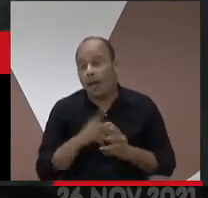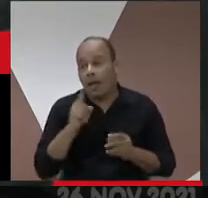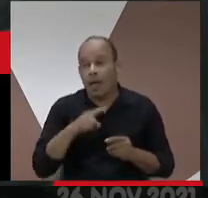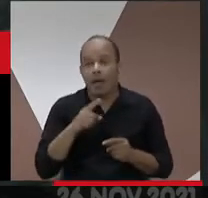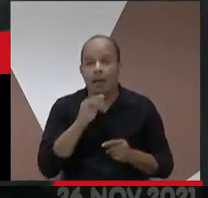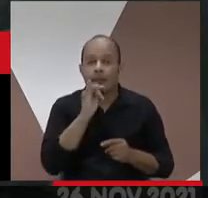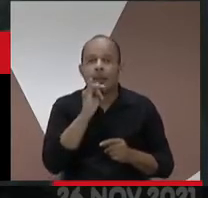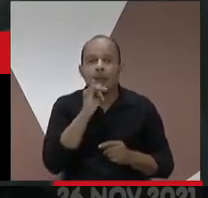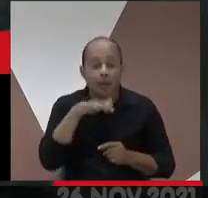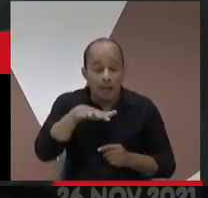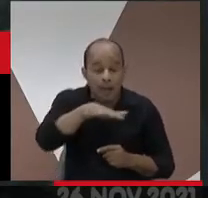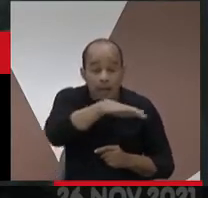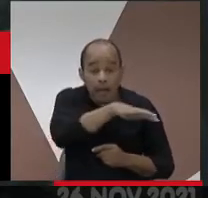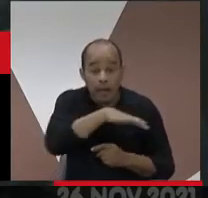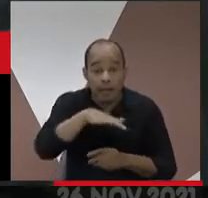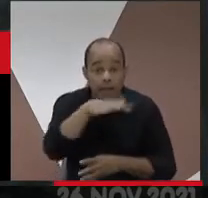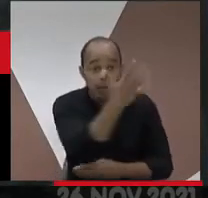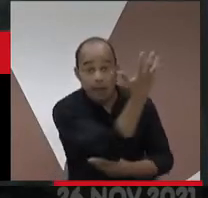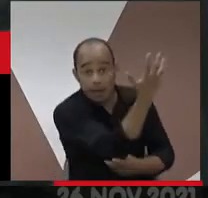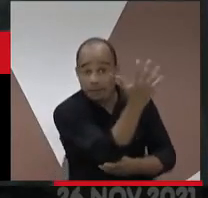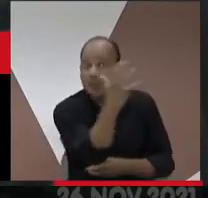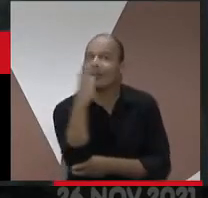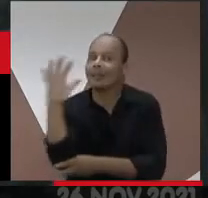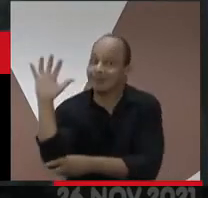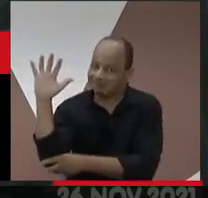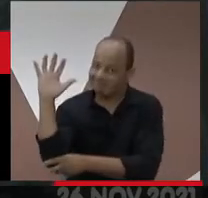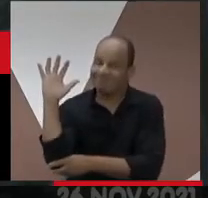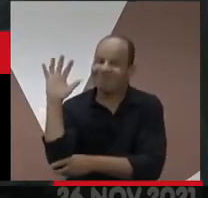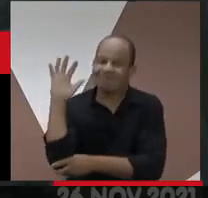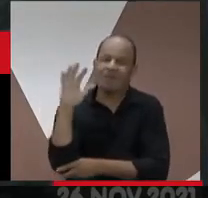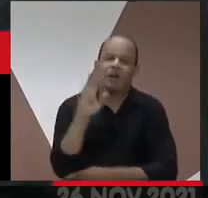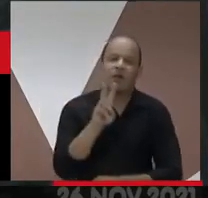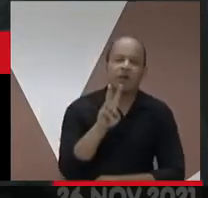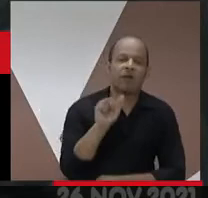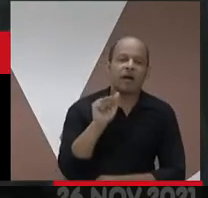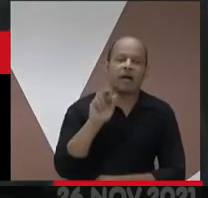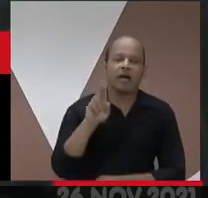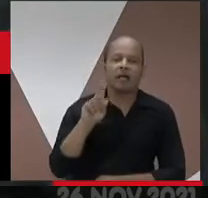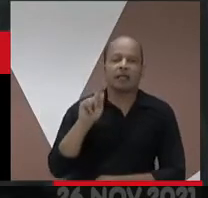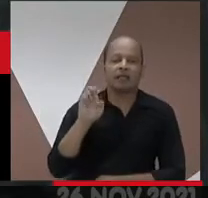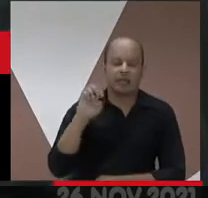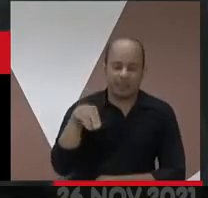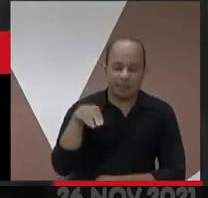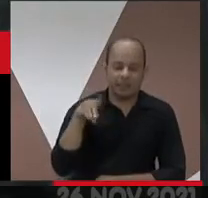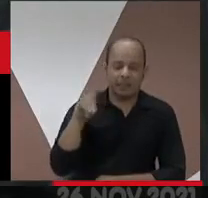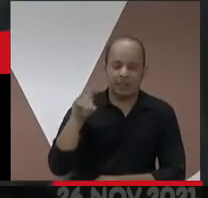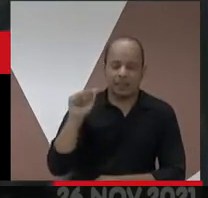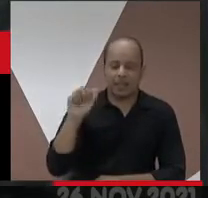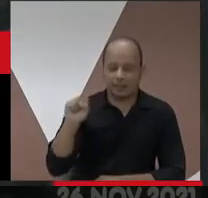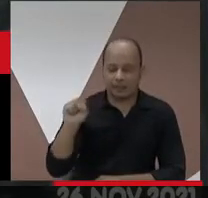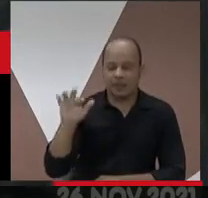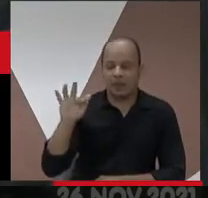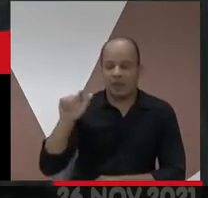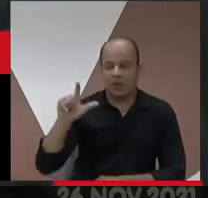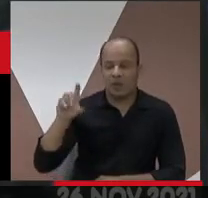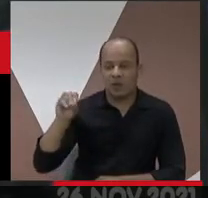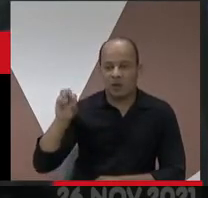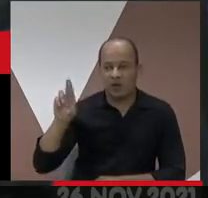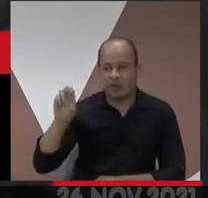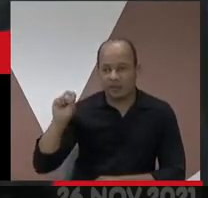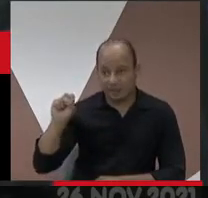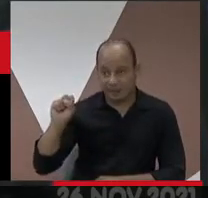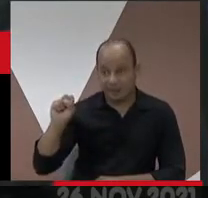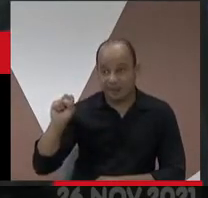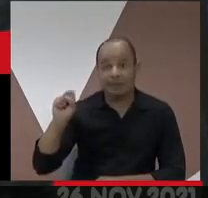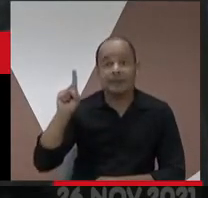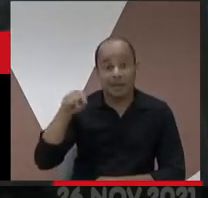preservação ambiental, que é a APA Vargem das Flores, que, aliás, é uma APA que foi criada a partir da iniciativa